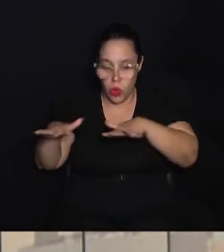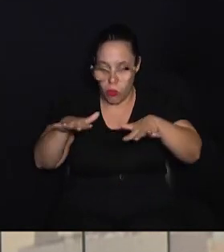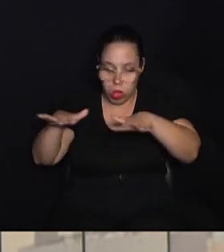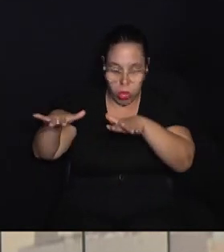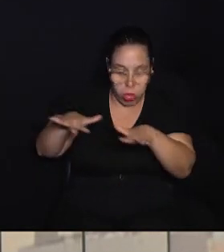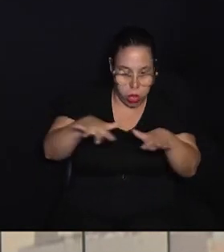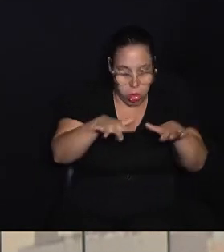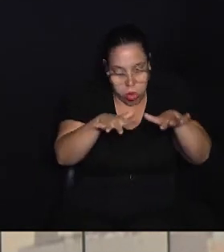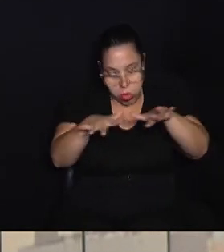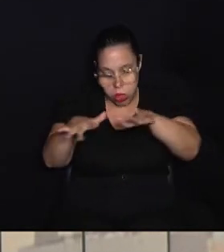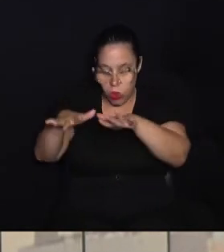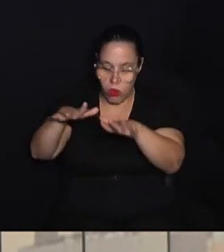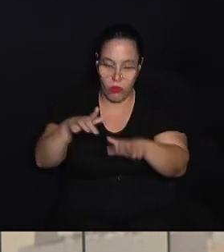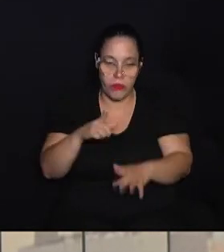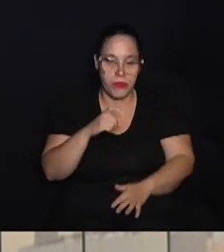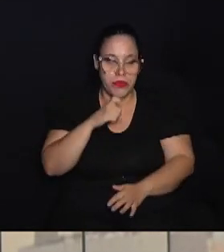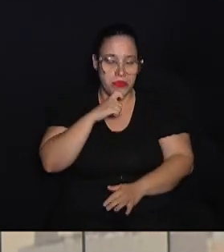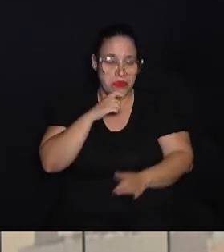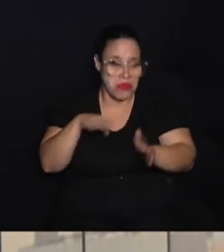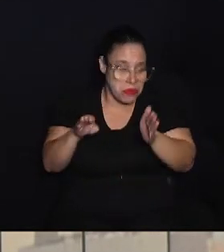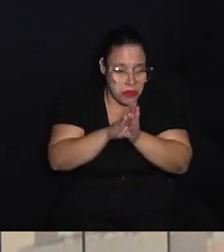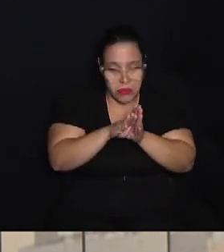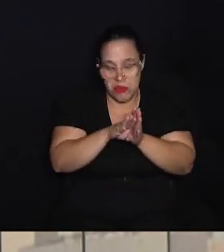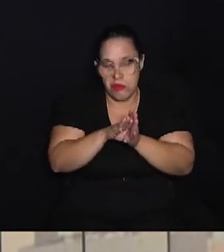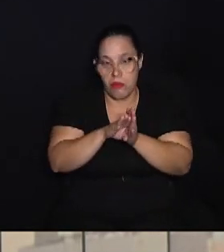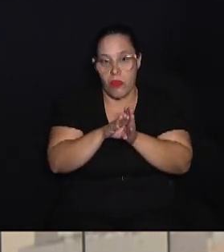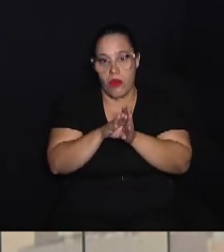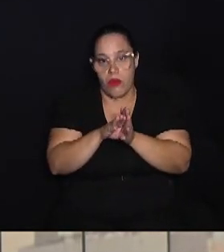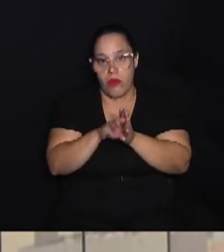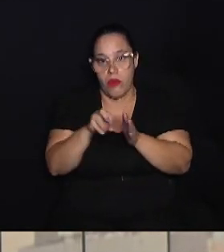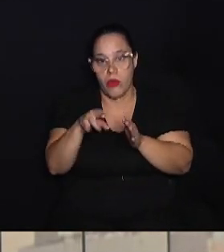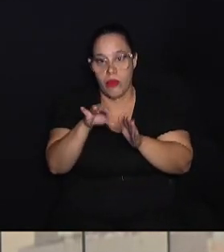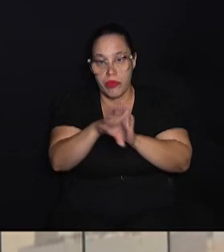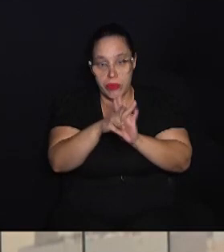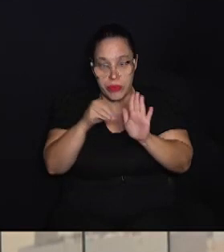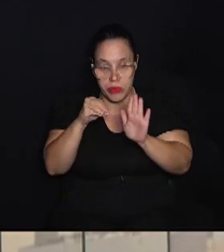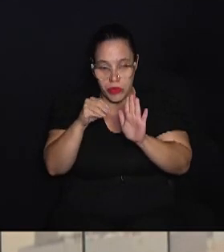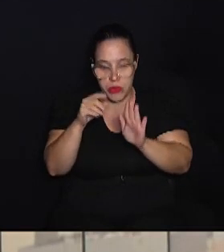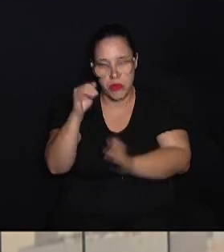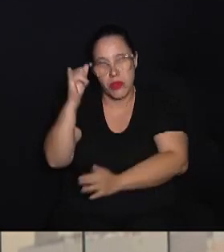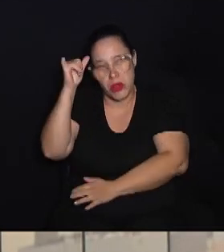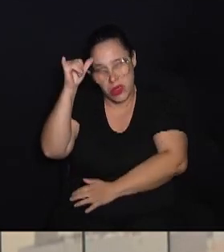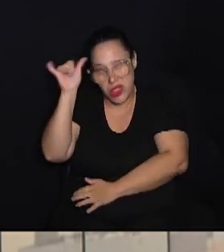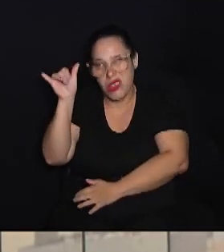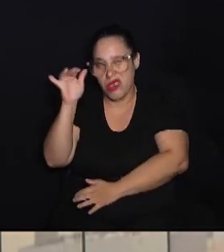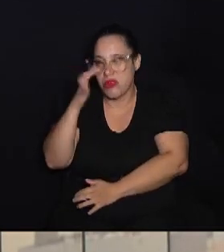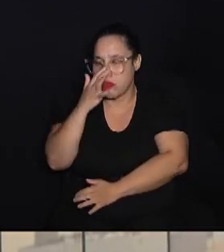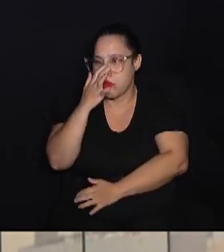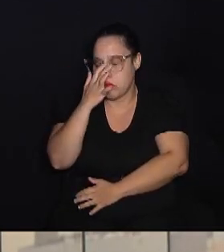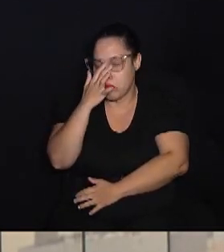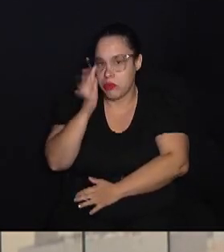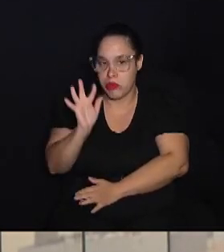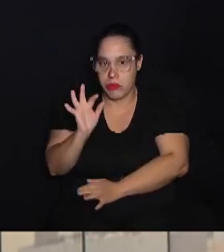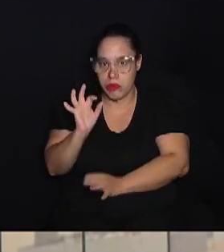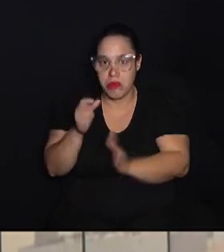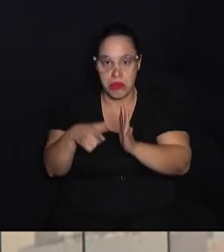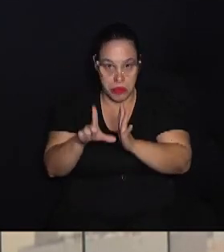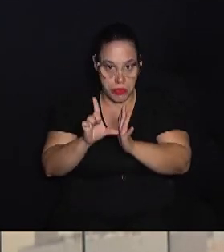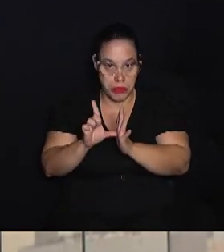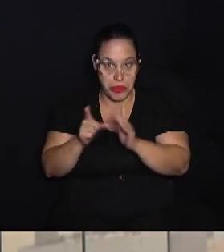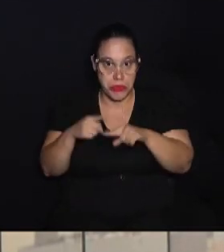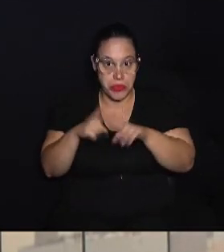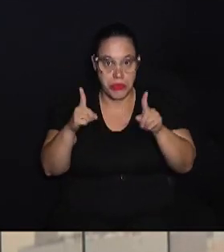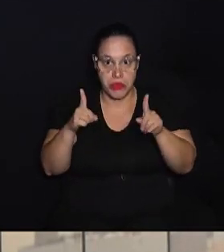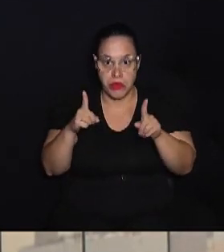ar intensas, a gente tem uma destreza boa nos modelos, ou seja, a gente consegue prever com boa antecedência.